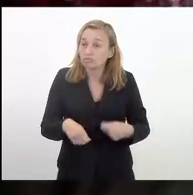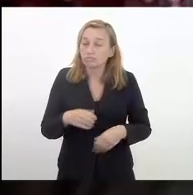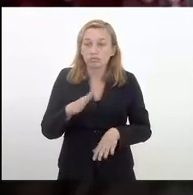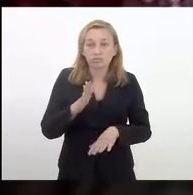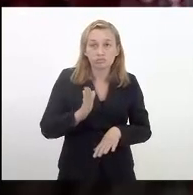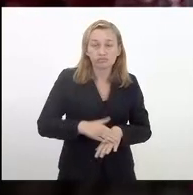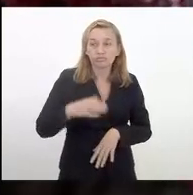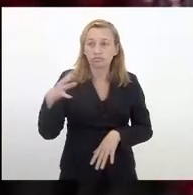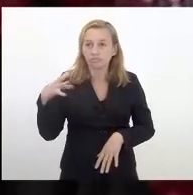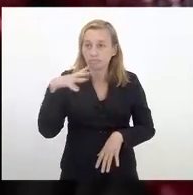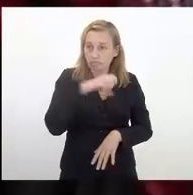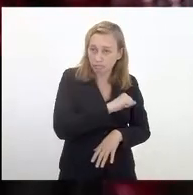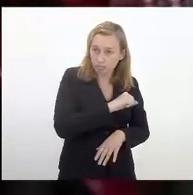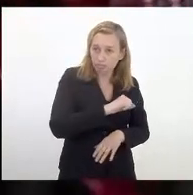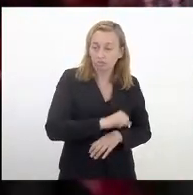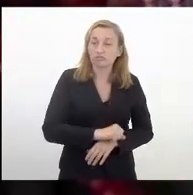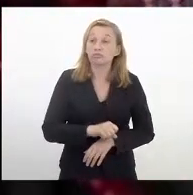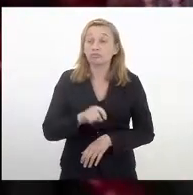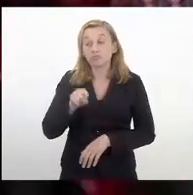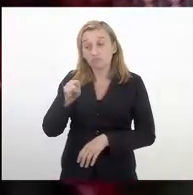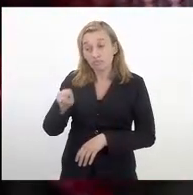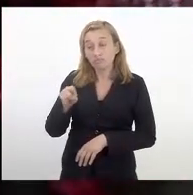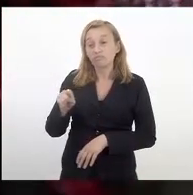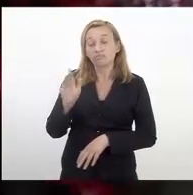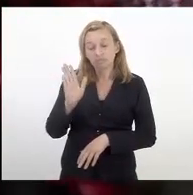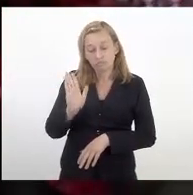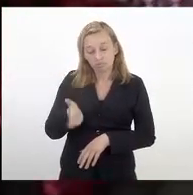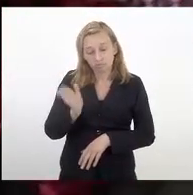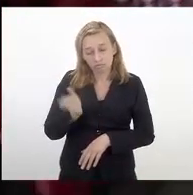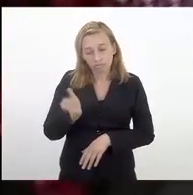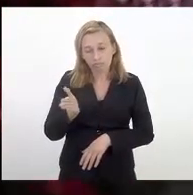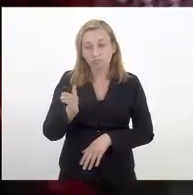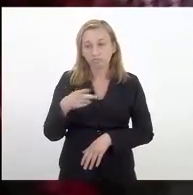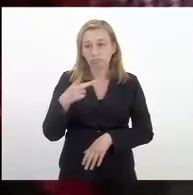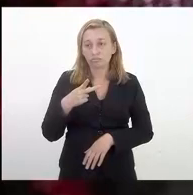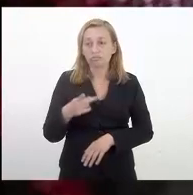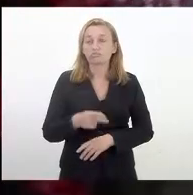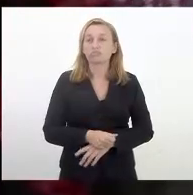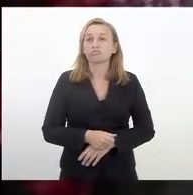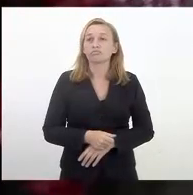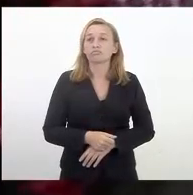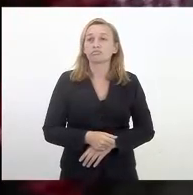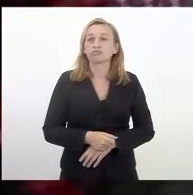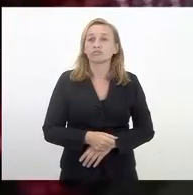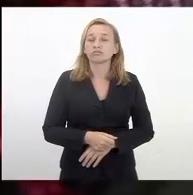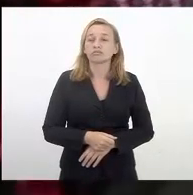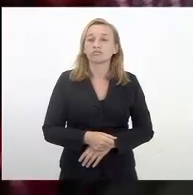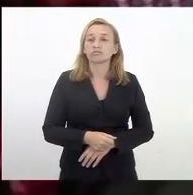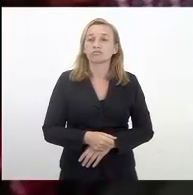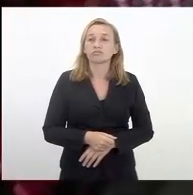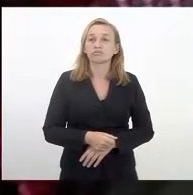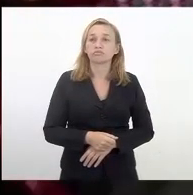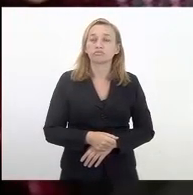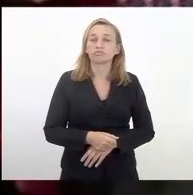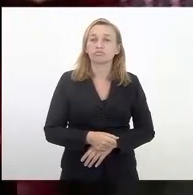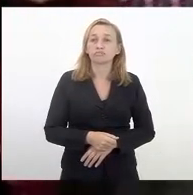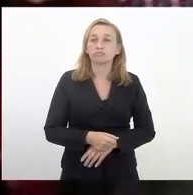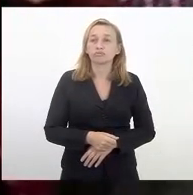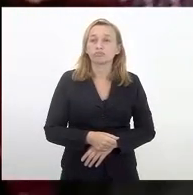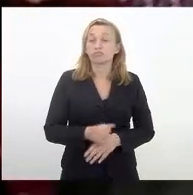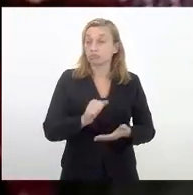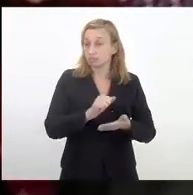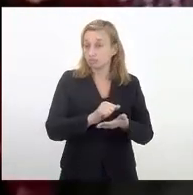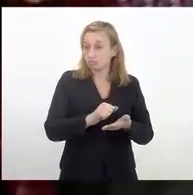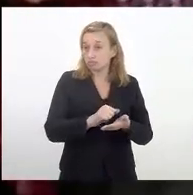eram mais urgentes e aquelas já vislumbrando sob a Batuta de vossa excelência porque a